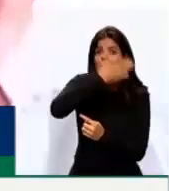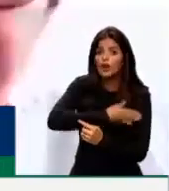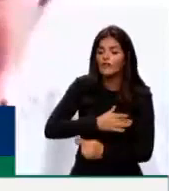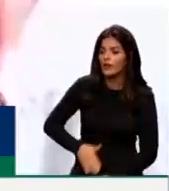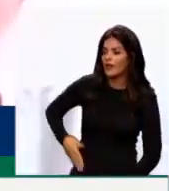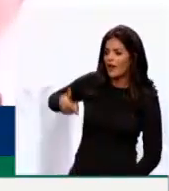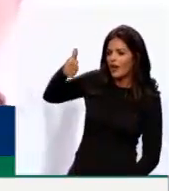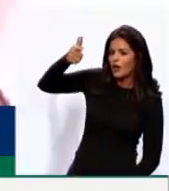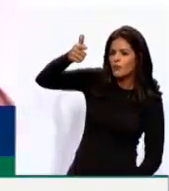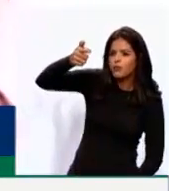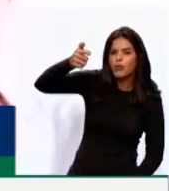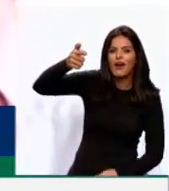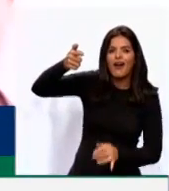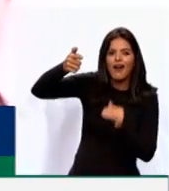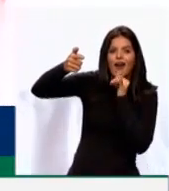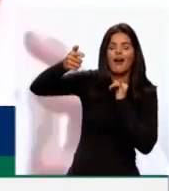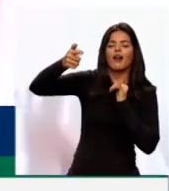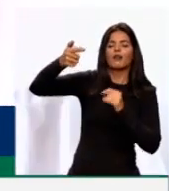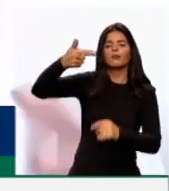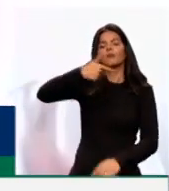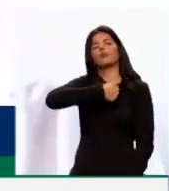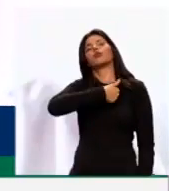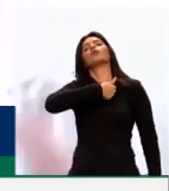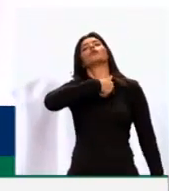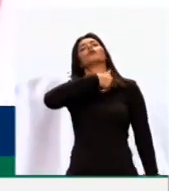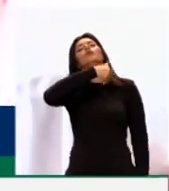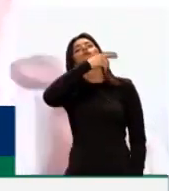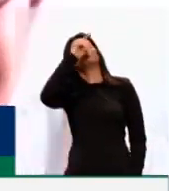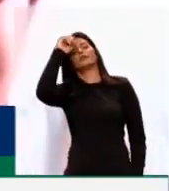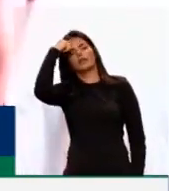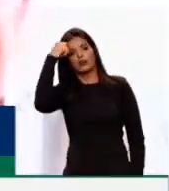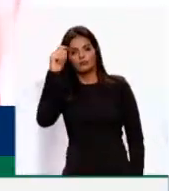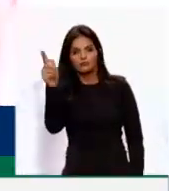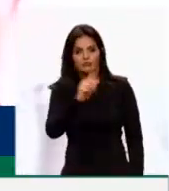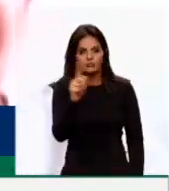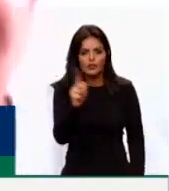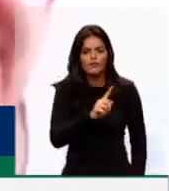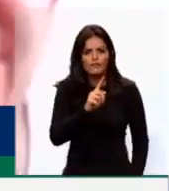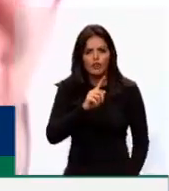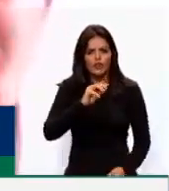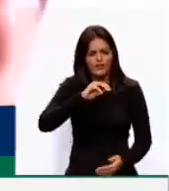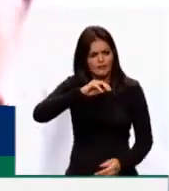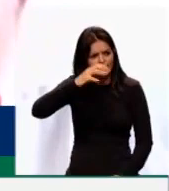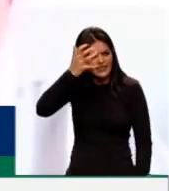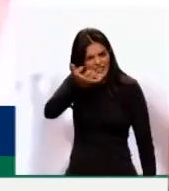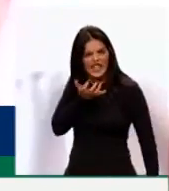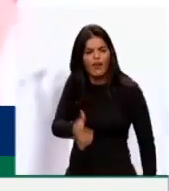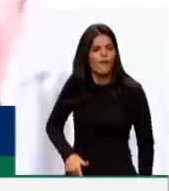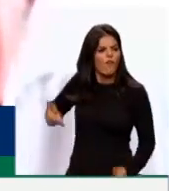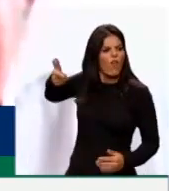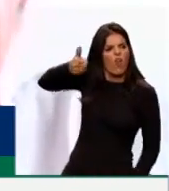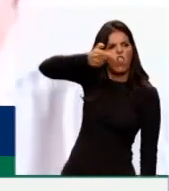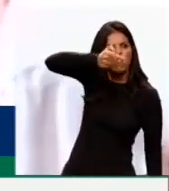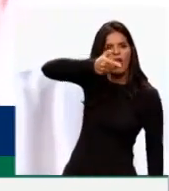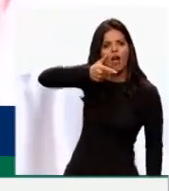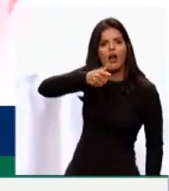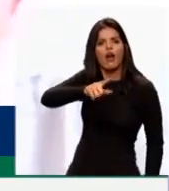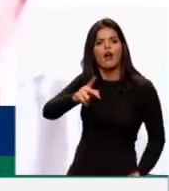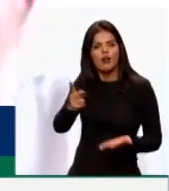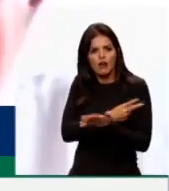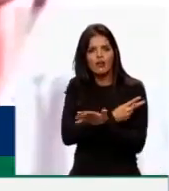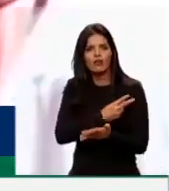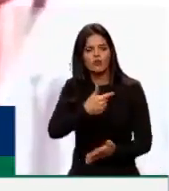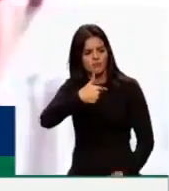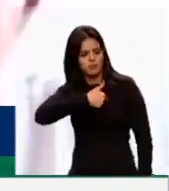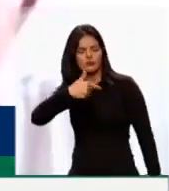os corpos dos jovens negros. Então, portanto, nós estamos falando de uma lógica racista, que nestas eleições nós tivemos uma resposta a ela, mas que